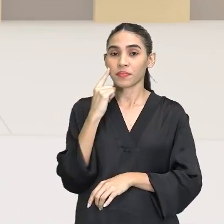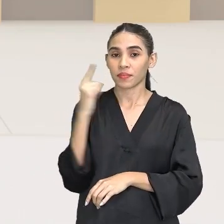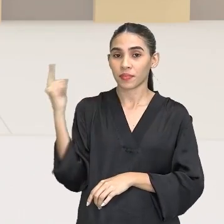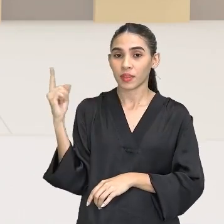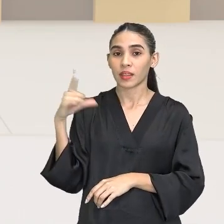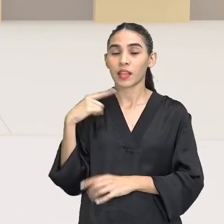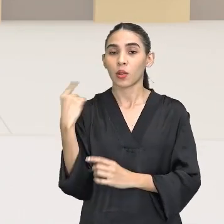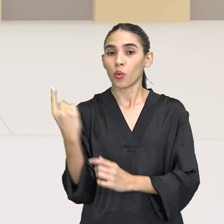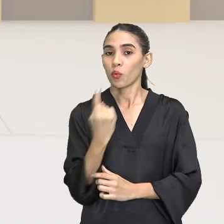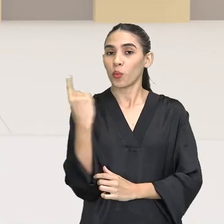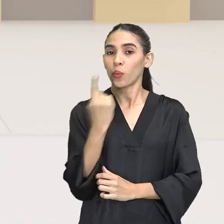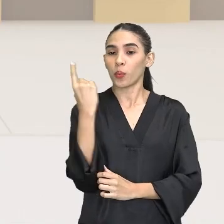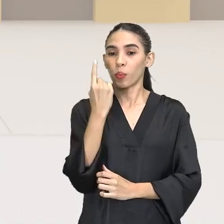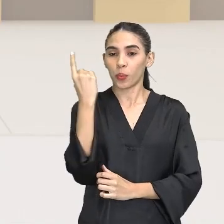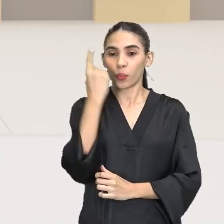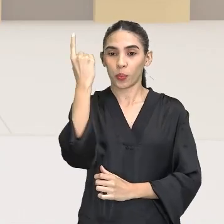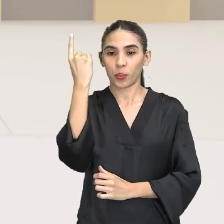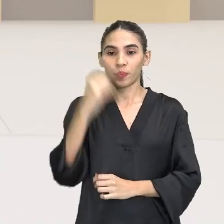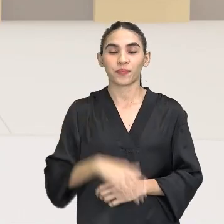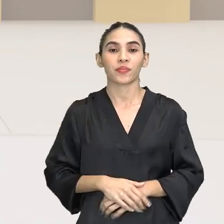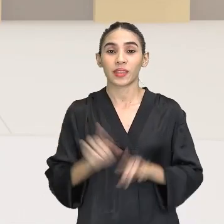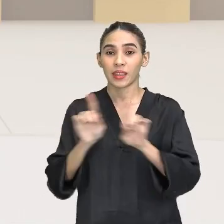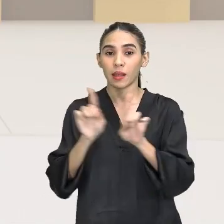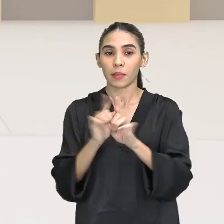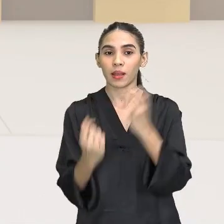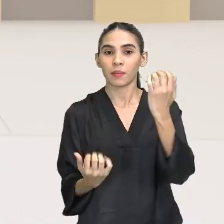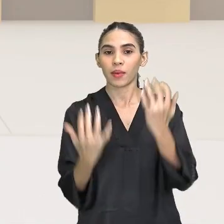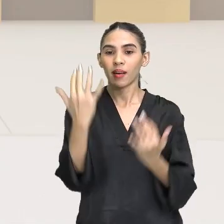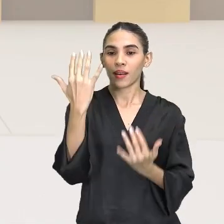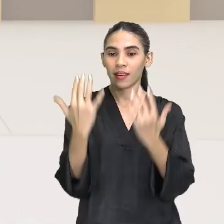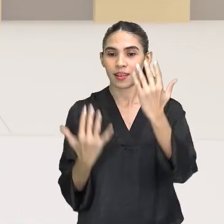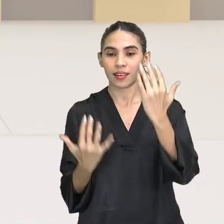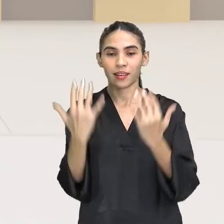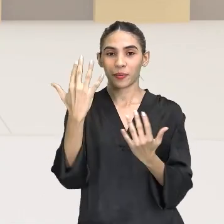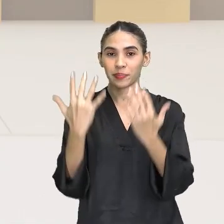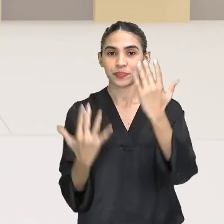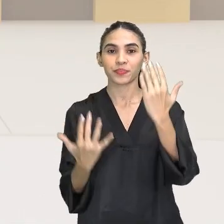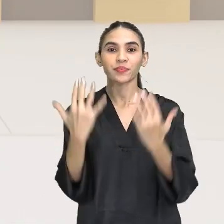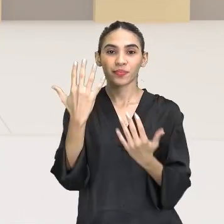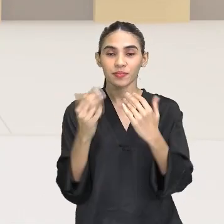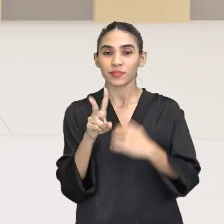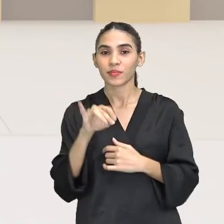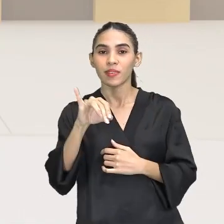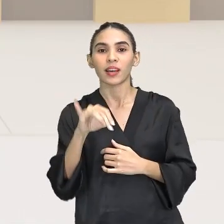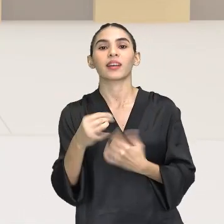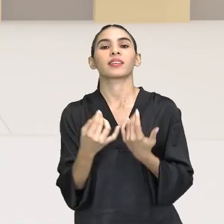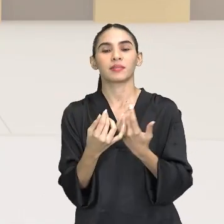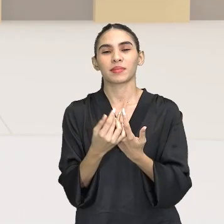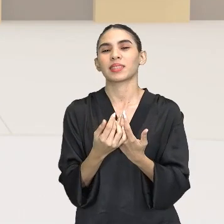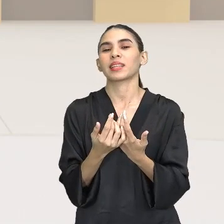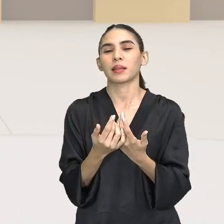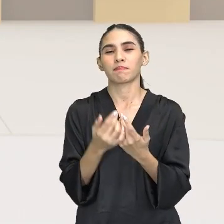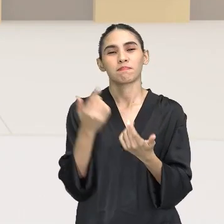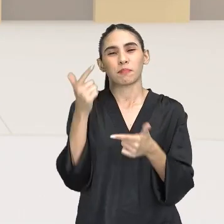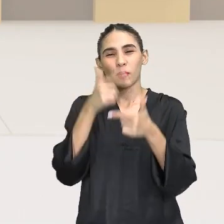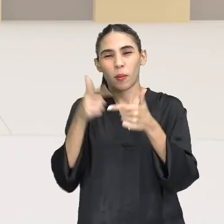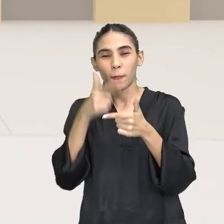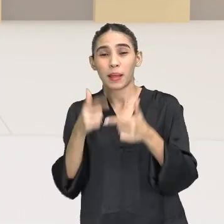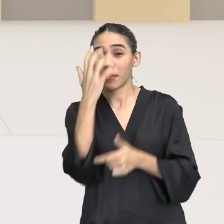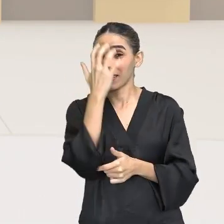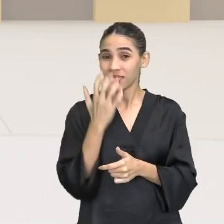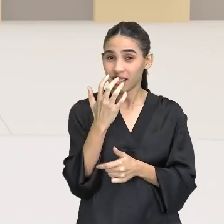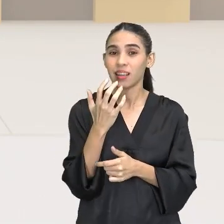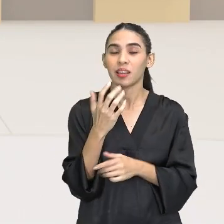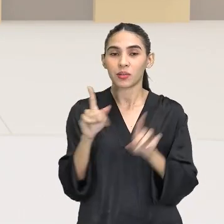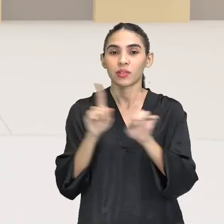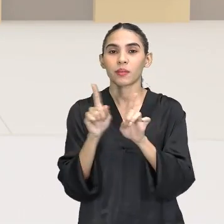de um furacão, por exemplo. Nós temos aí as queimadas, que elas vão também trazer graves prejuízos, vão trazer também